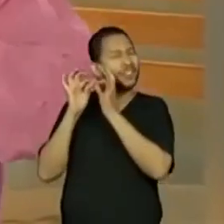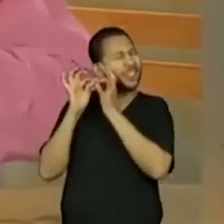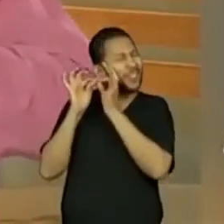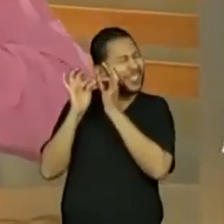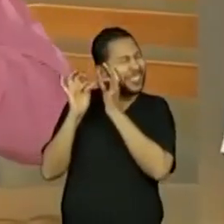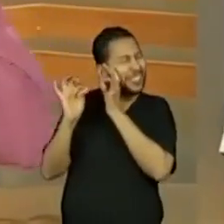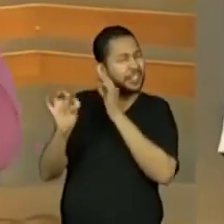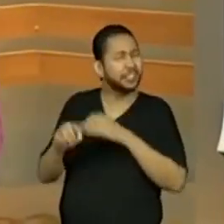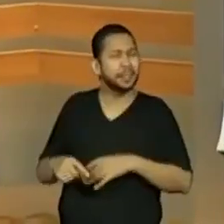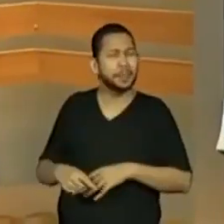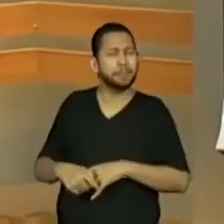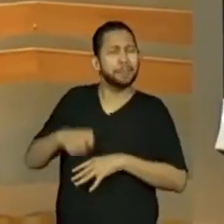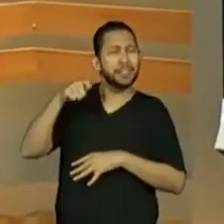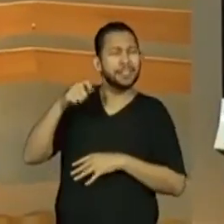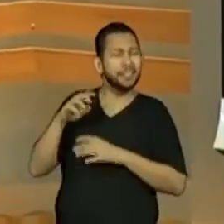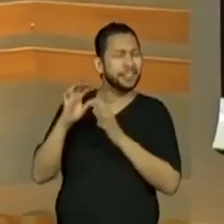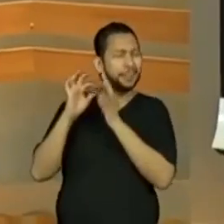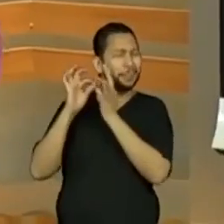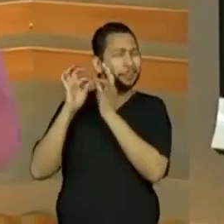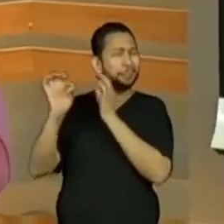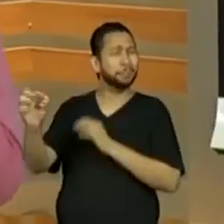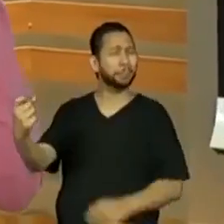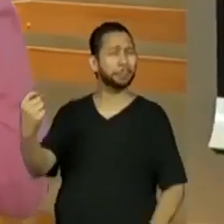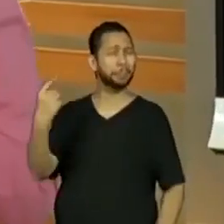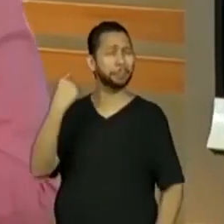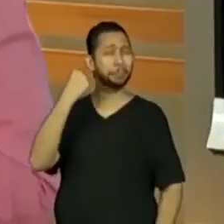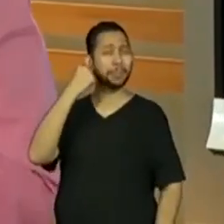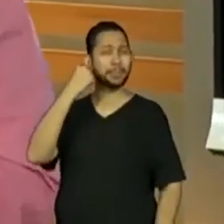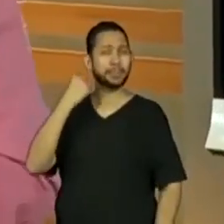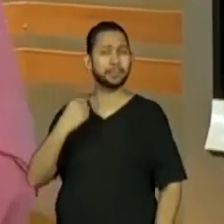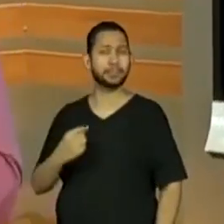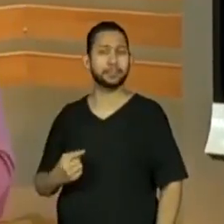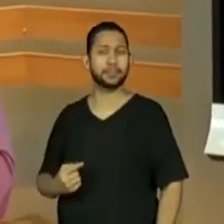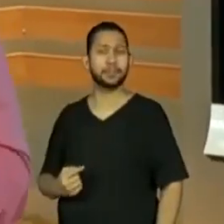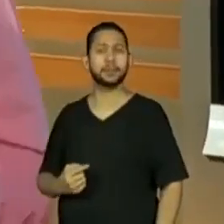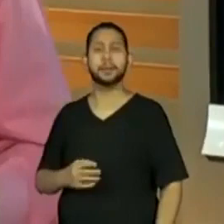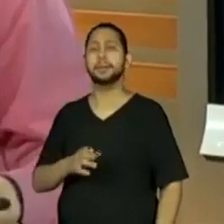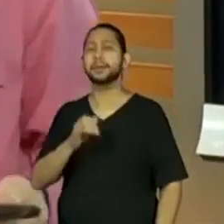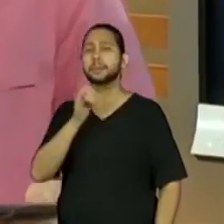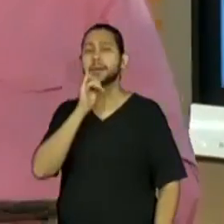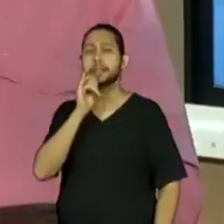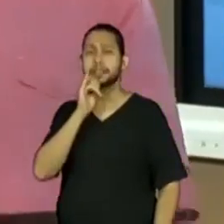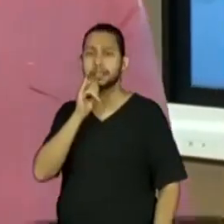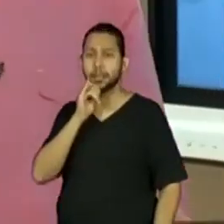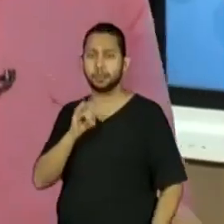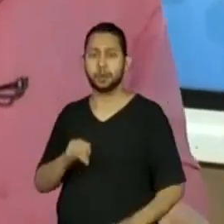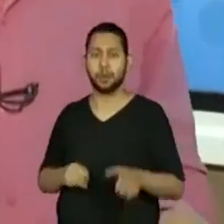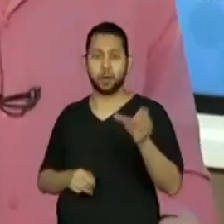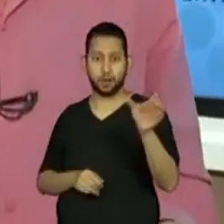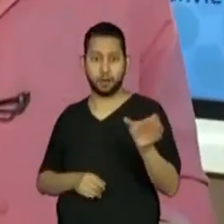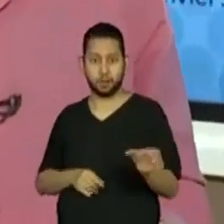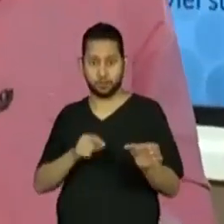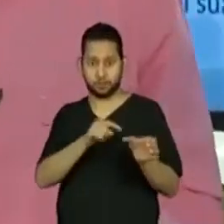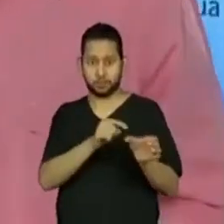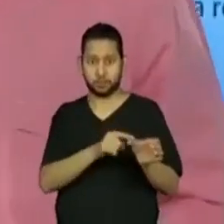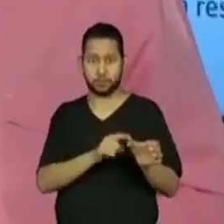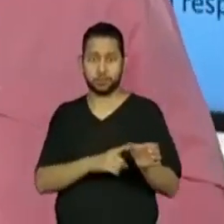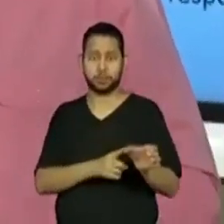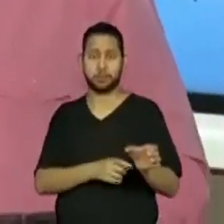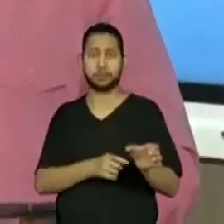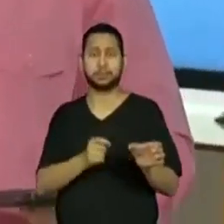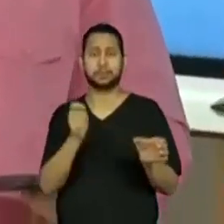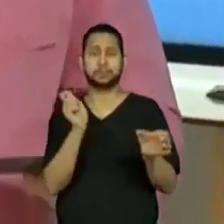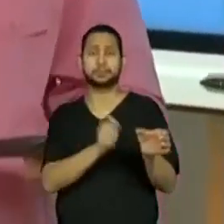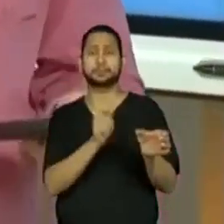fino, para vocês entenderem em casa, um som fininho. Né? Como, por exemplo, o som produzido